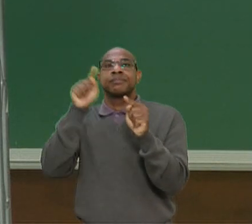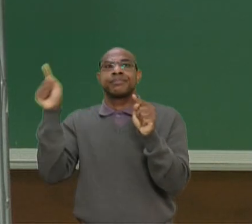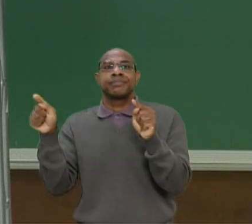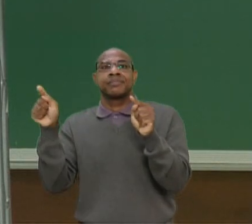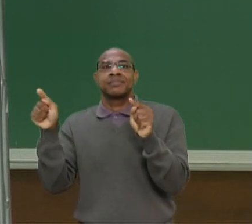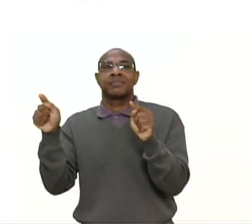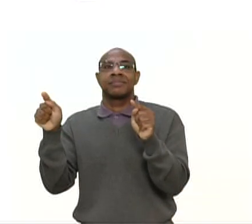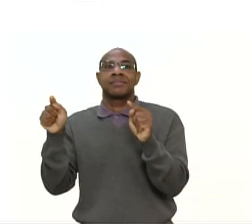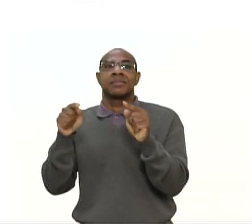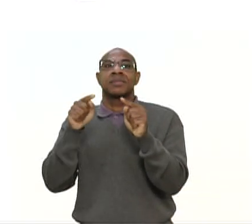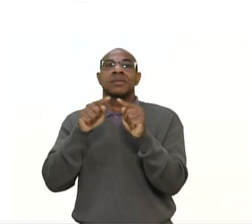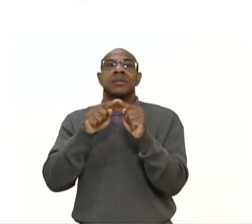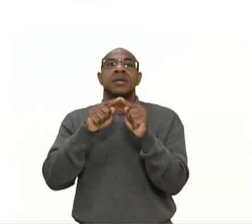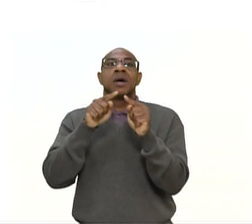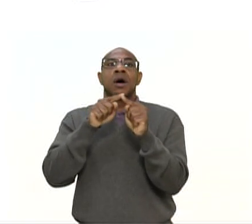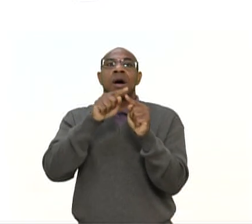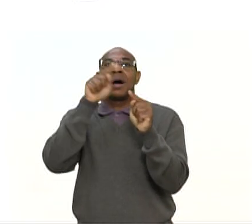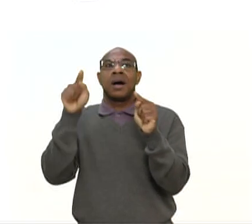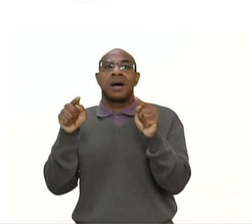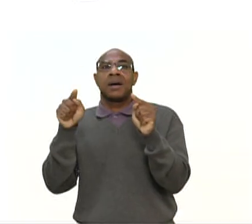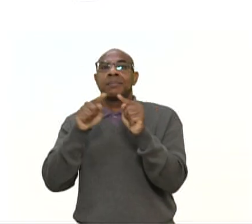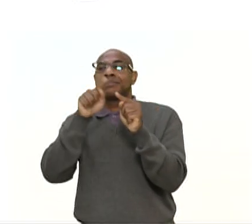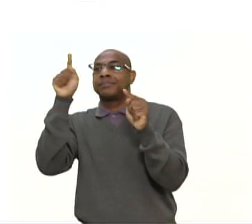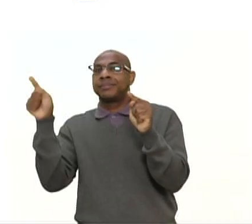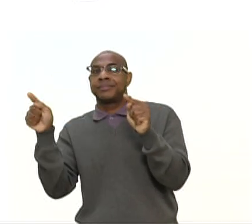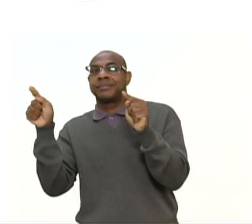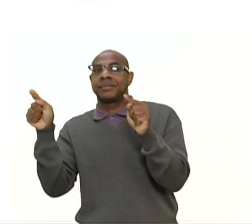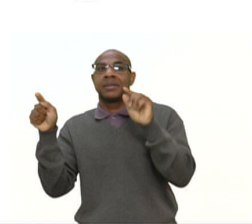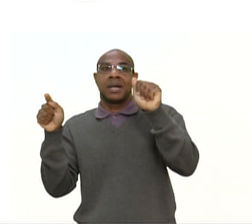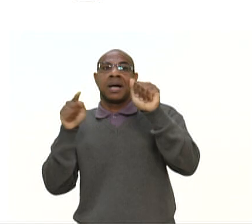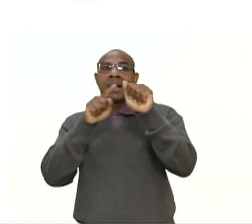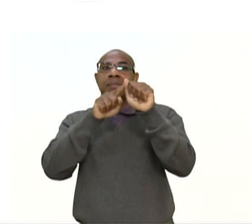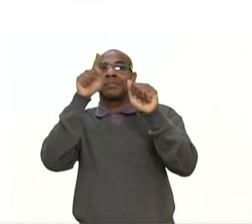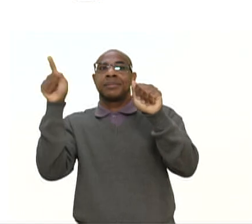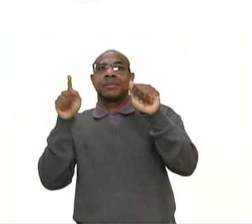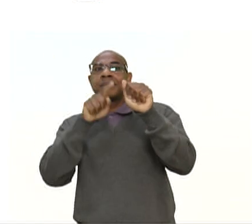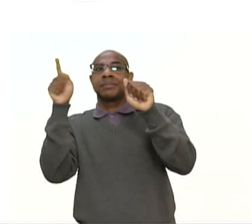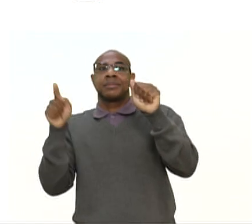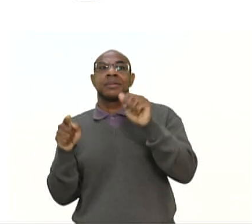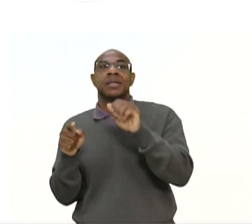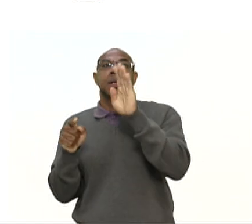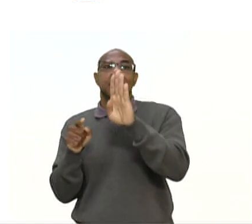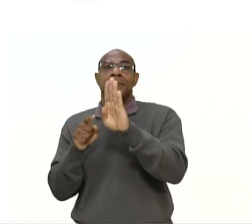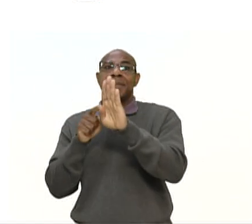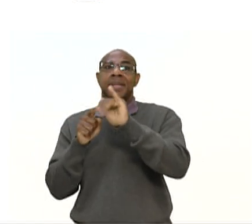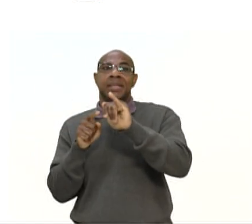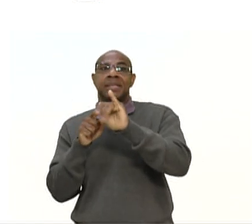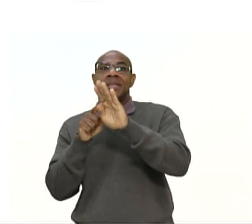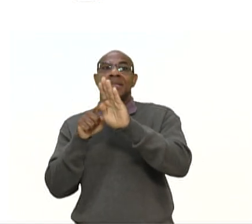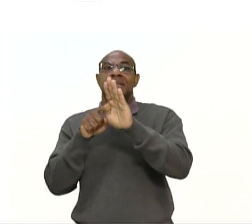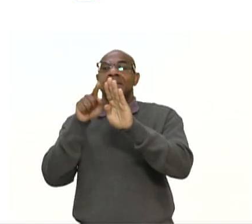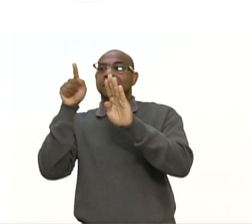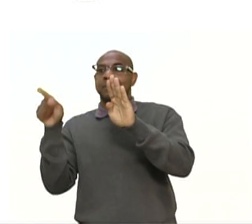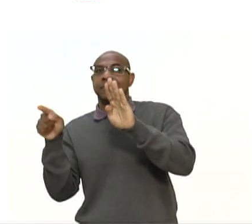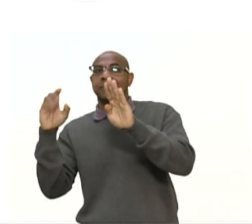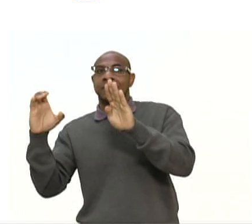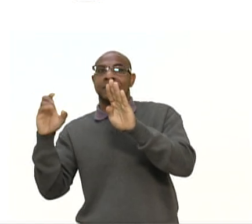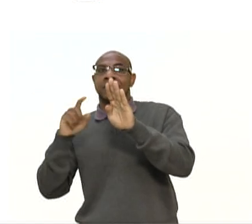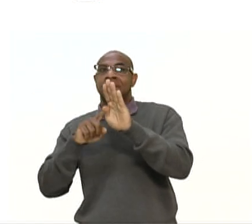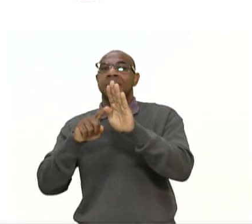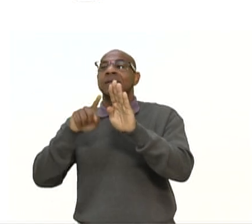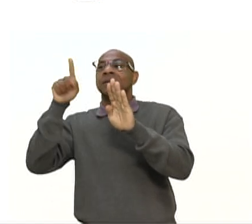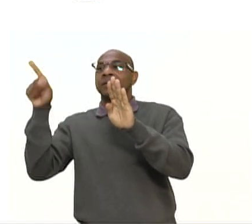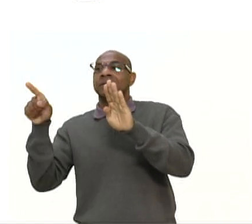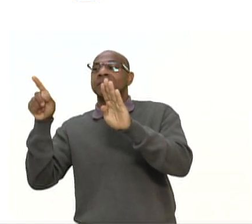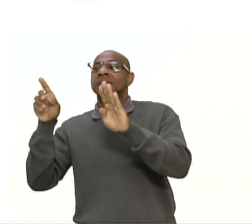c, a vezes di, b vezes c, bi vezes c, bi vezes di.